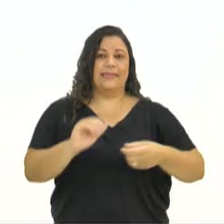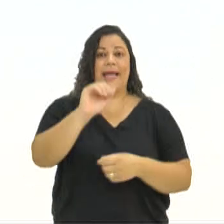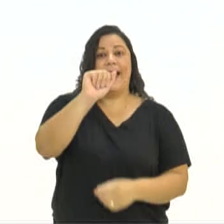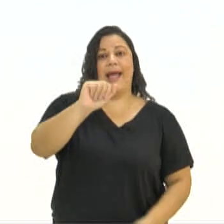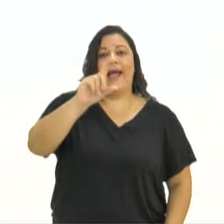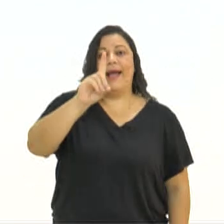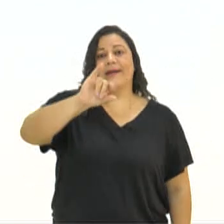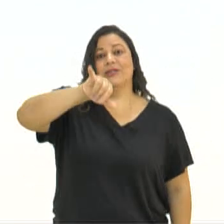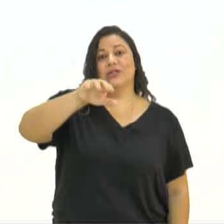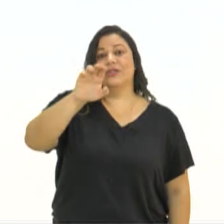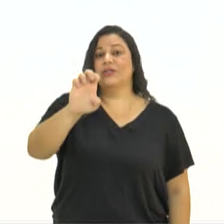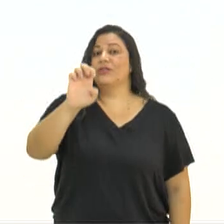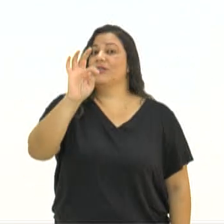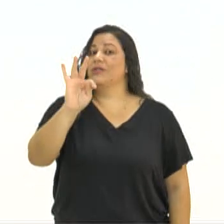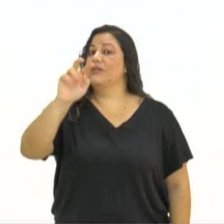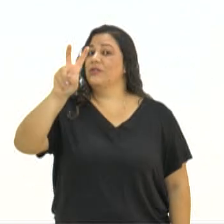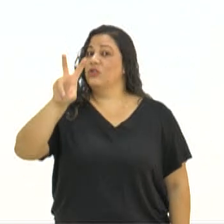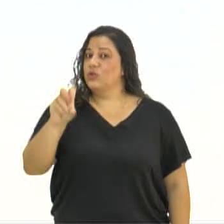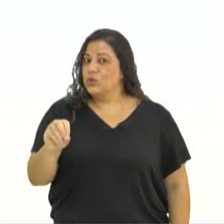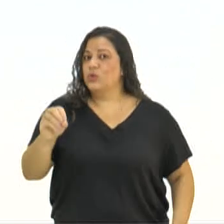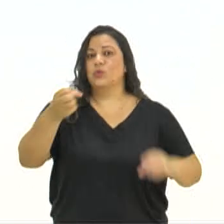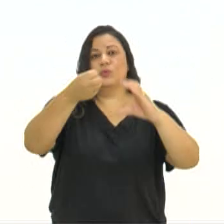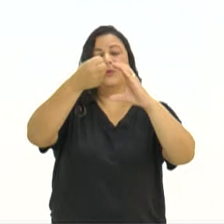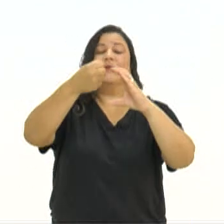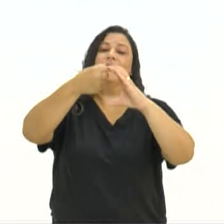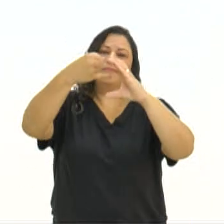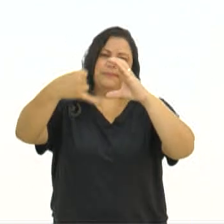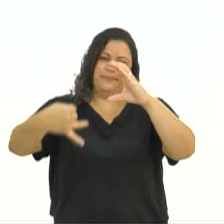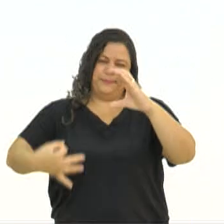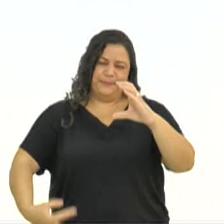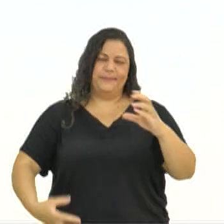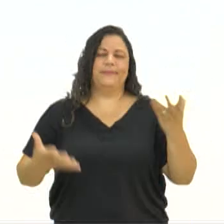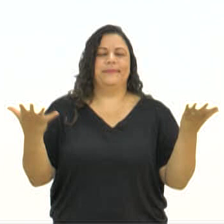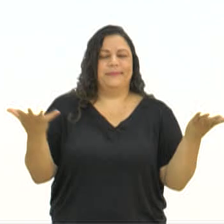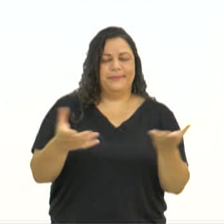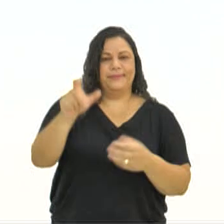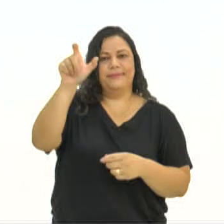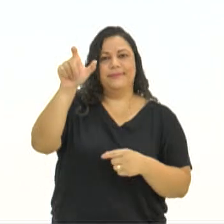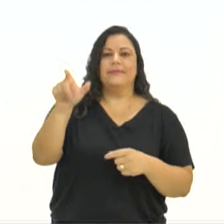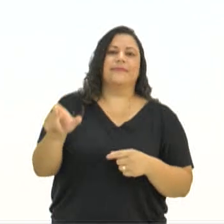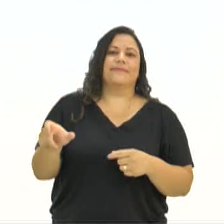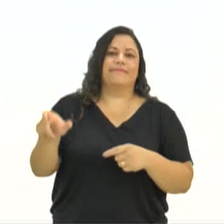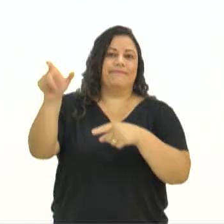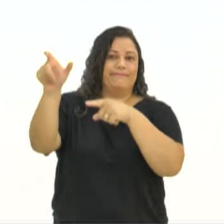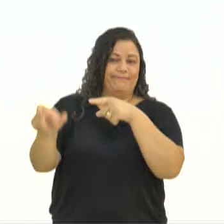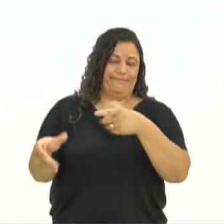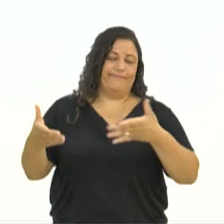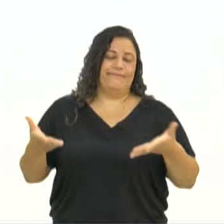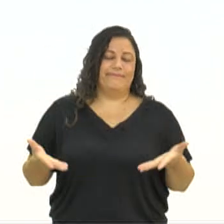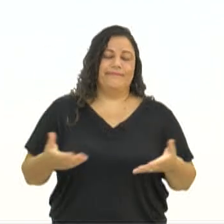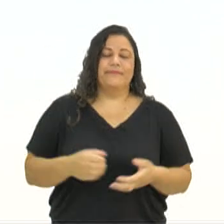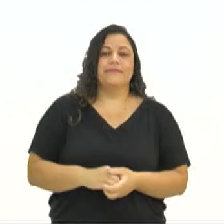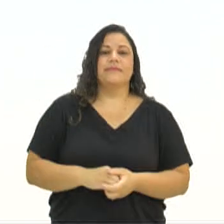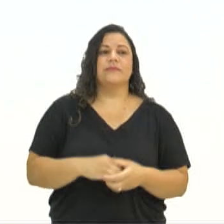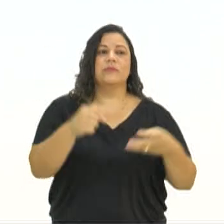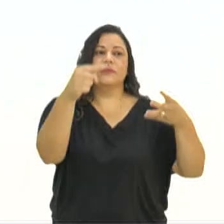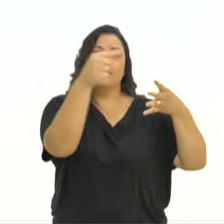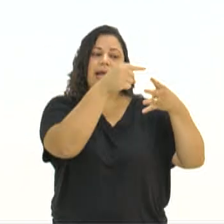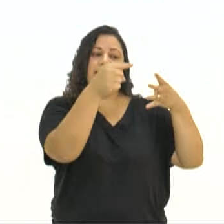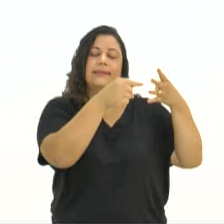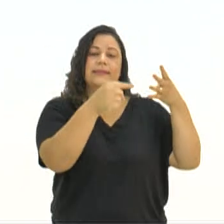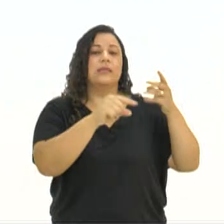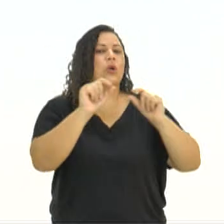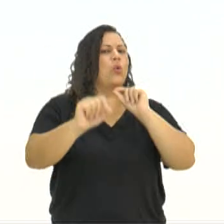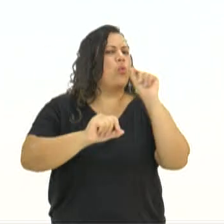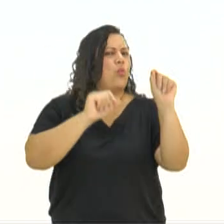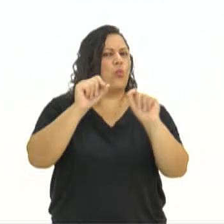que descrevem o físico, o caráter ou a personalidade é. Então, qual dessas opções tem adjetivos